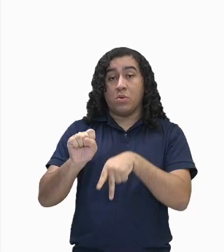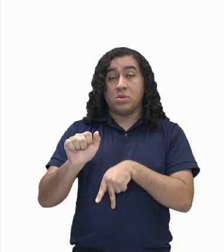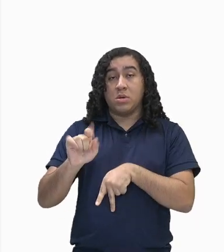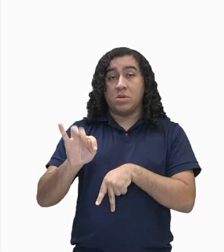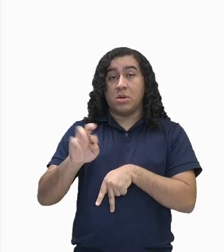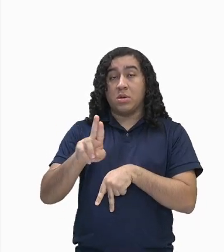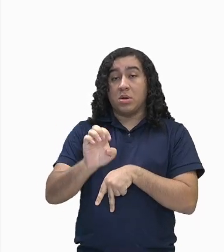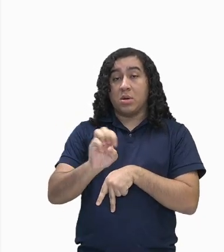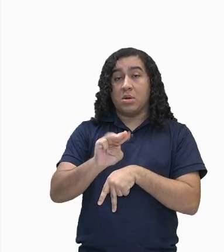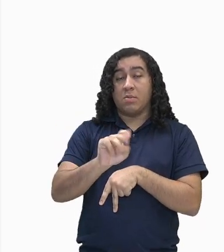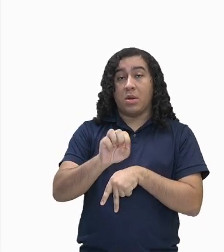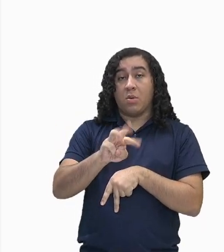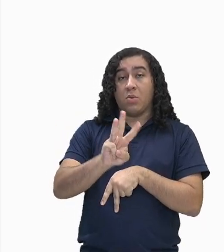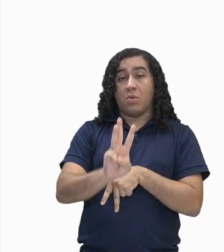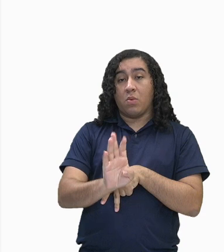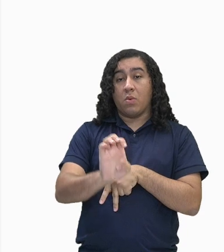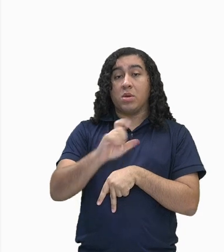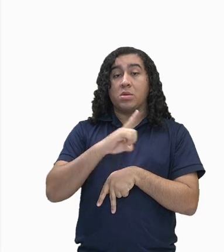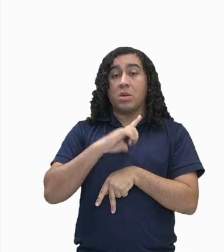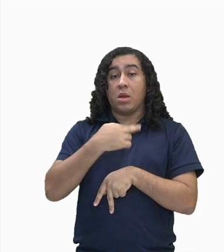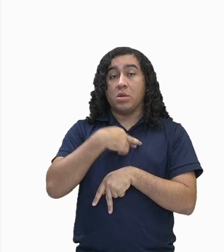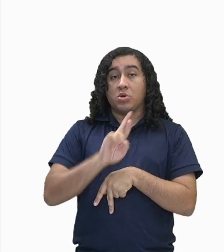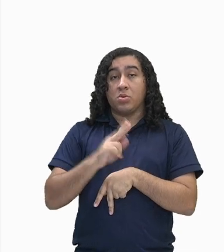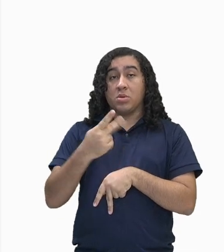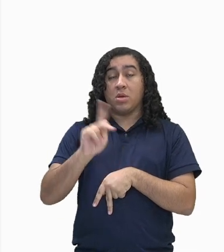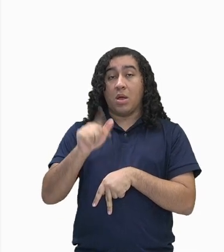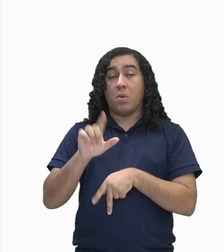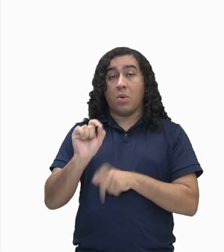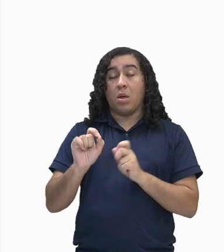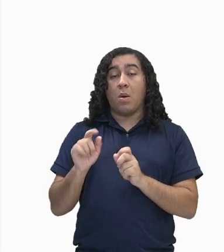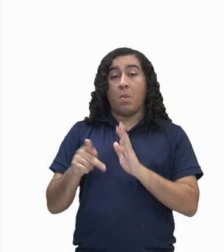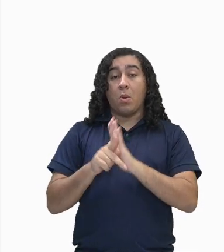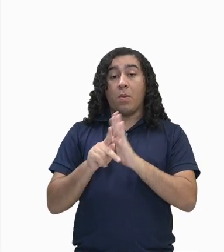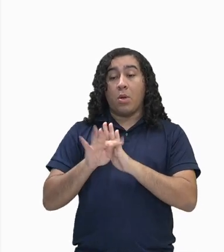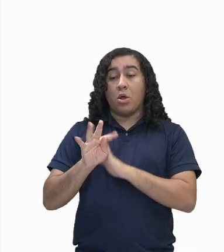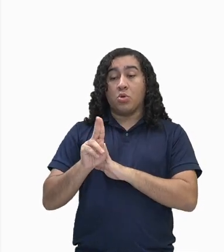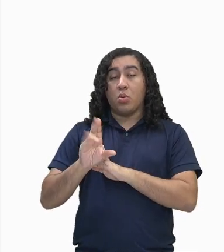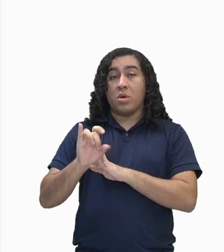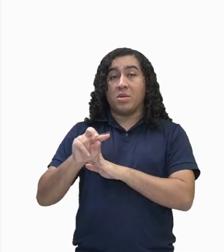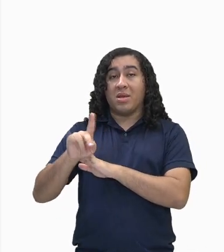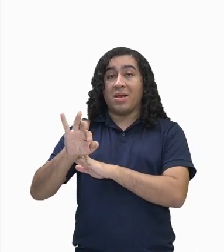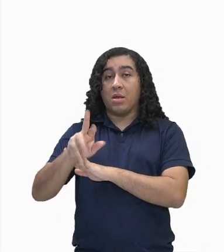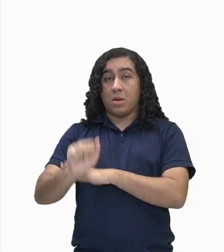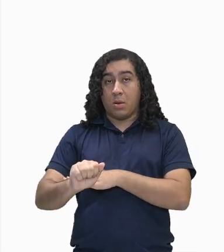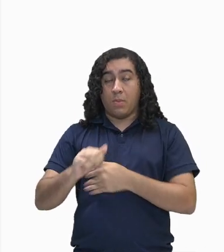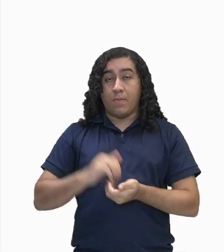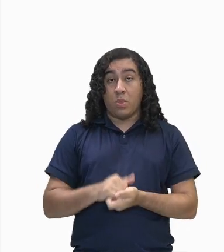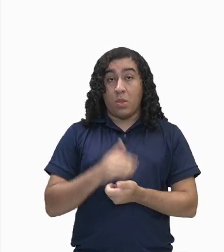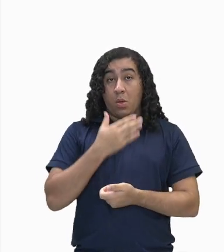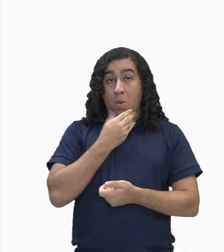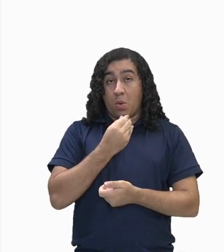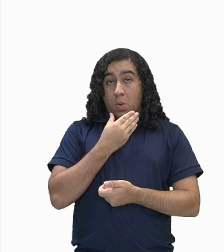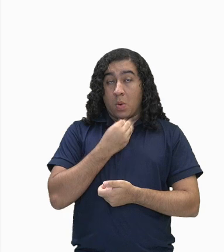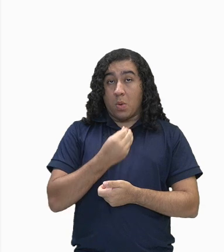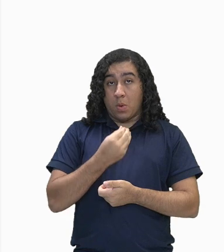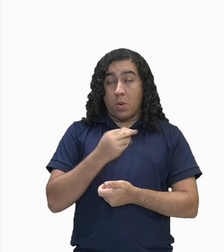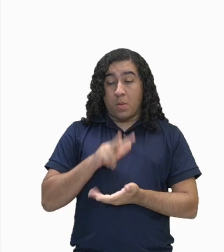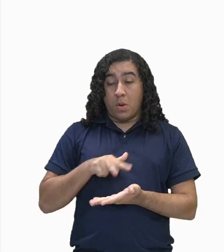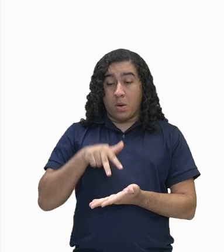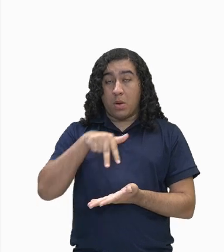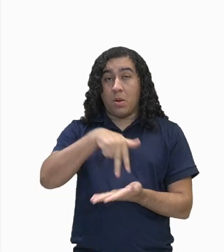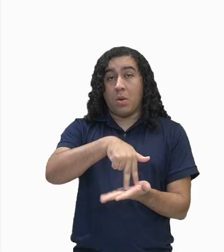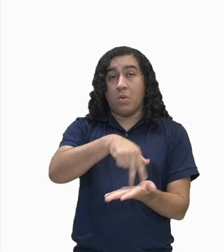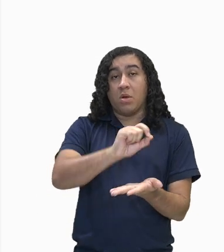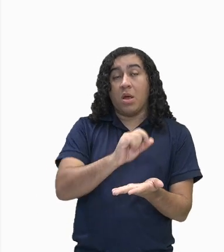religião, sua própria crença, o ritual da tucandeira, que é quando o jovem, né, o rapaz Satere Maué, deixa de